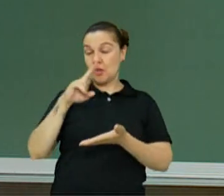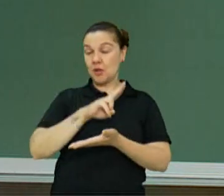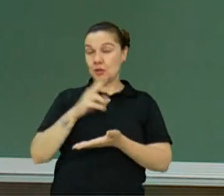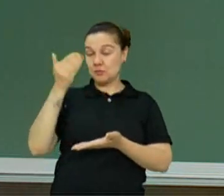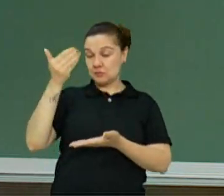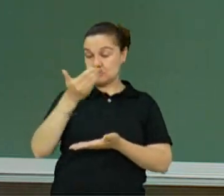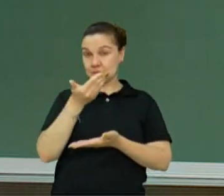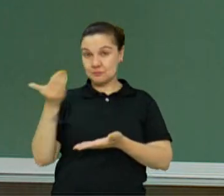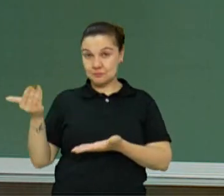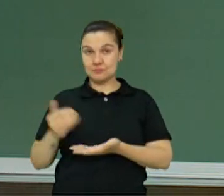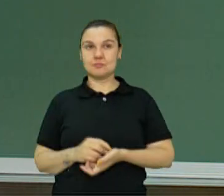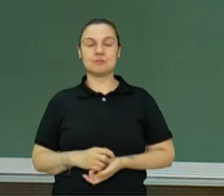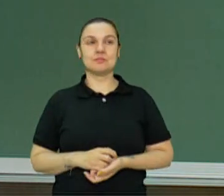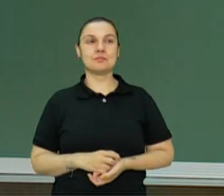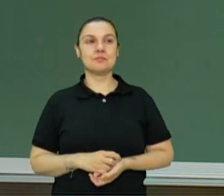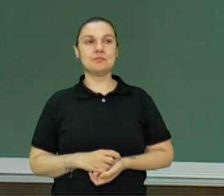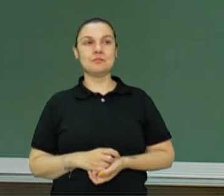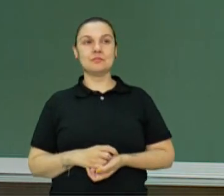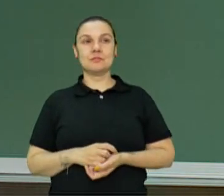origem